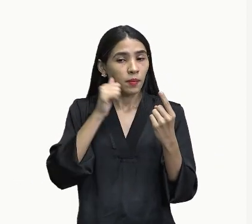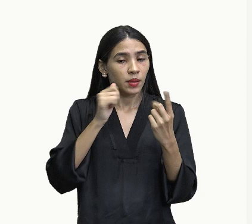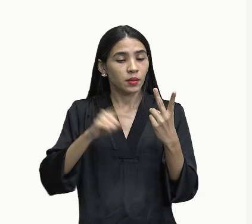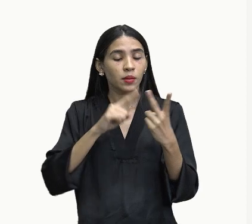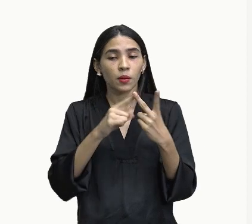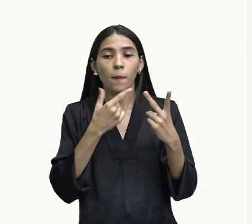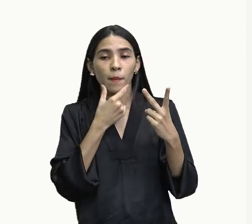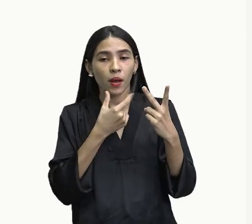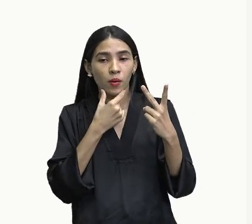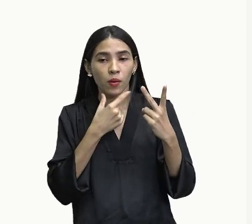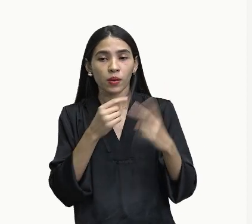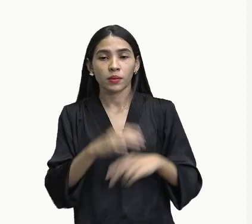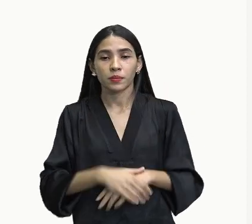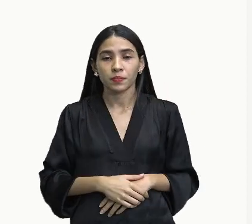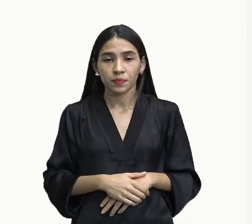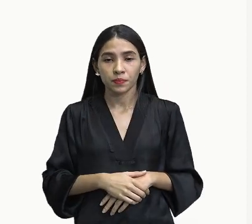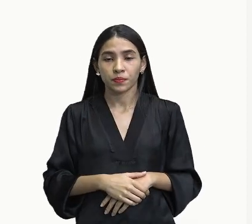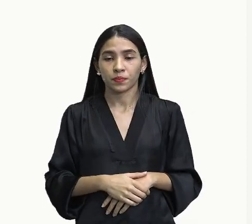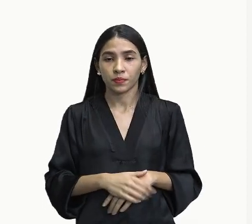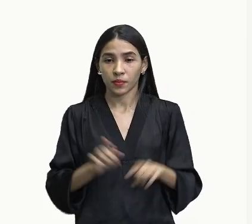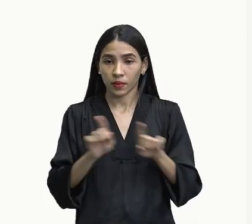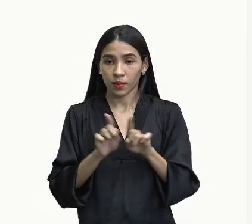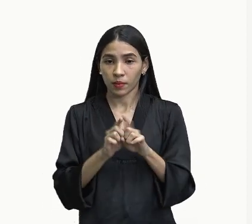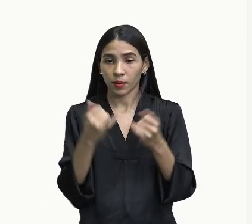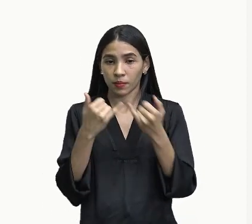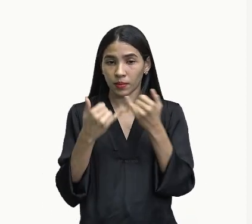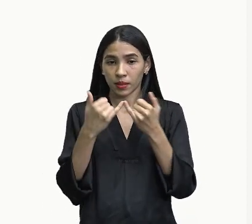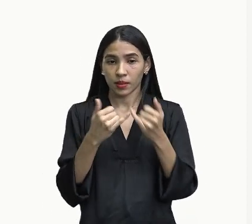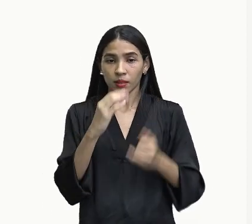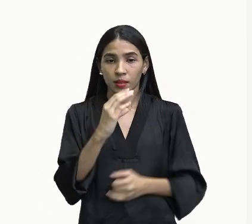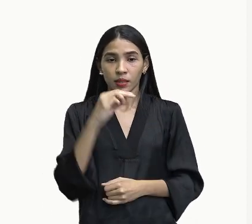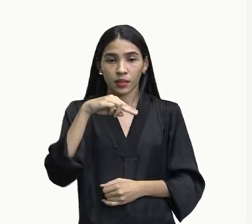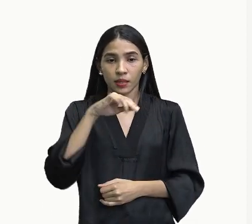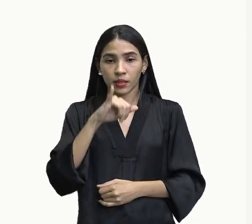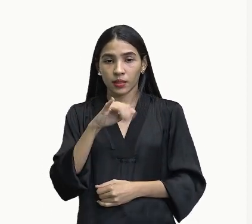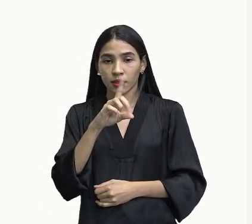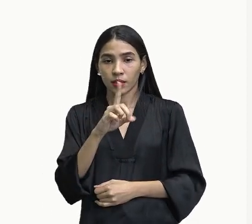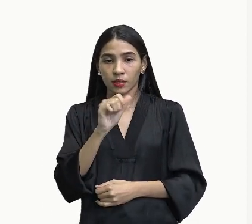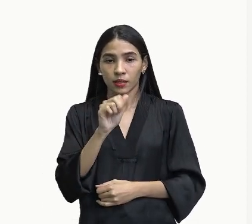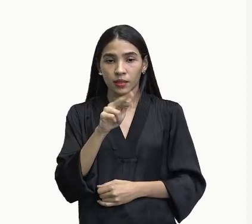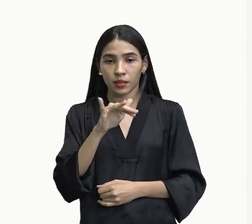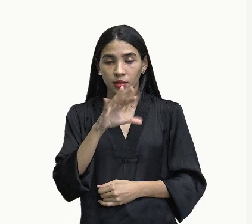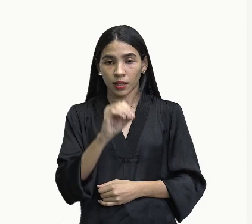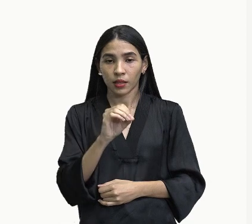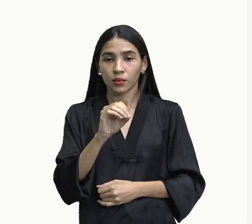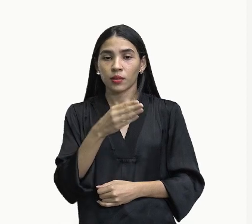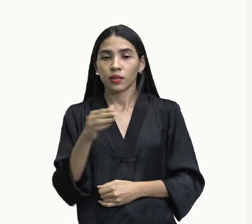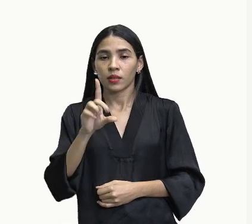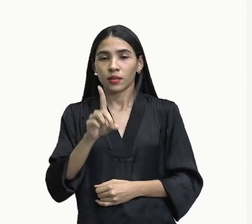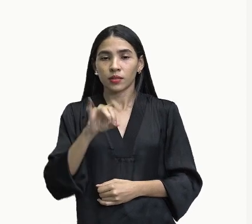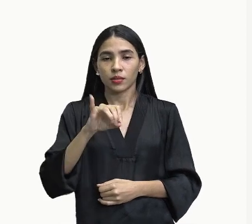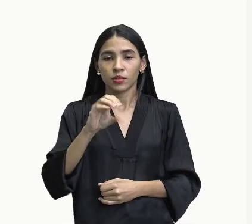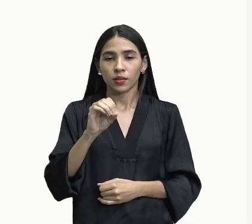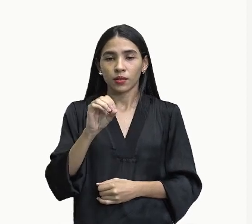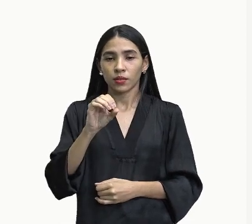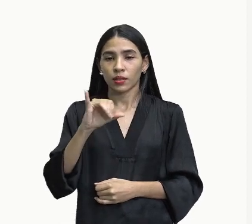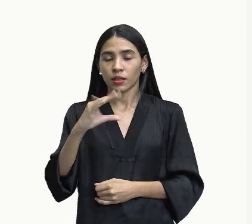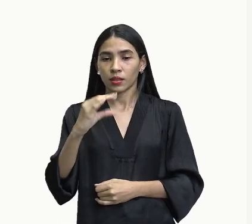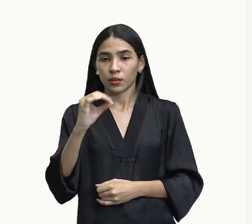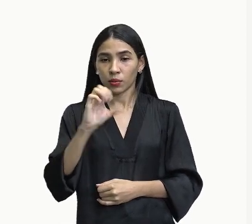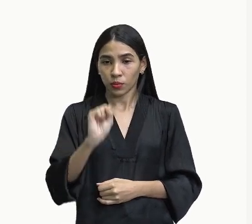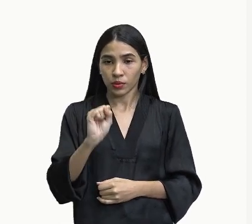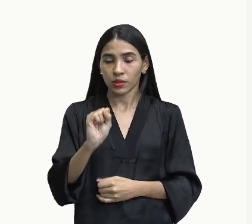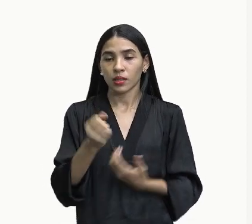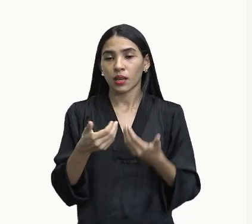feminino. Isso é viabilizado pela presença de quinidários dioicos, ou seja, indivíduos com sexos